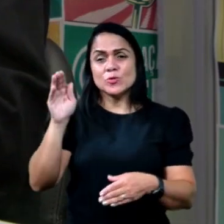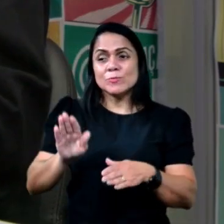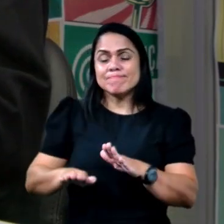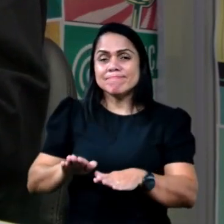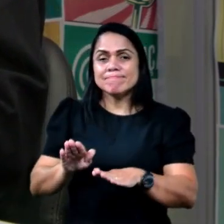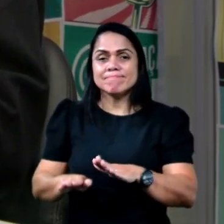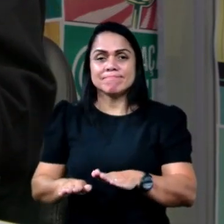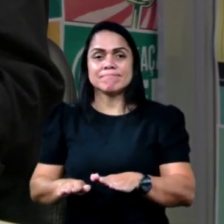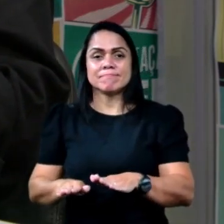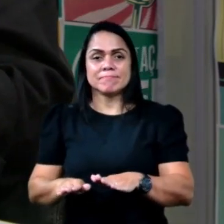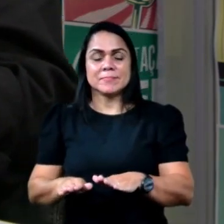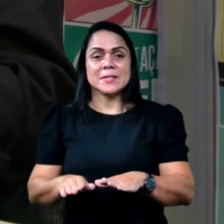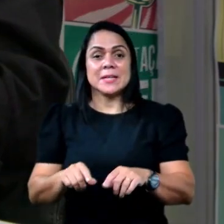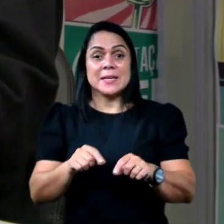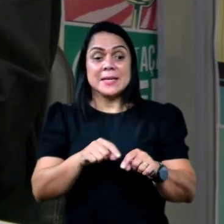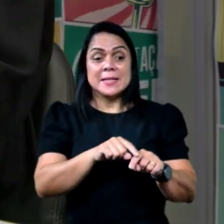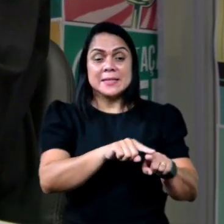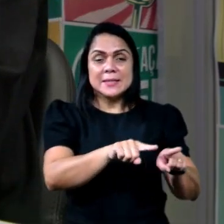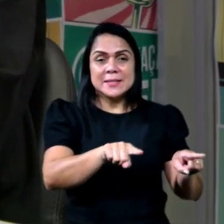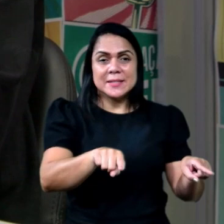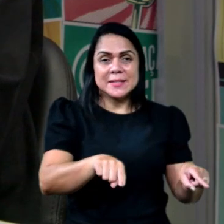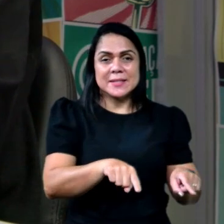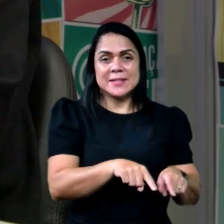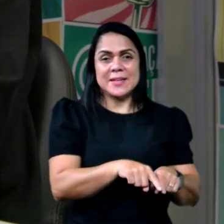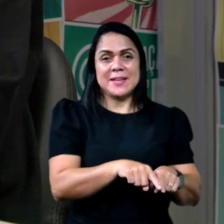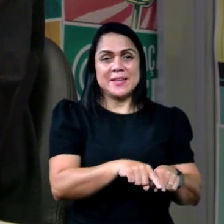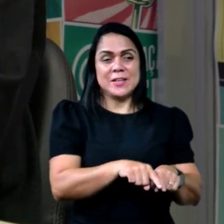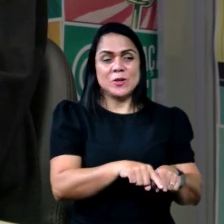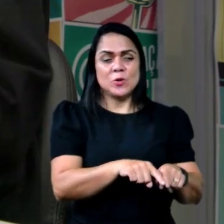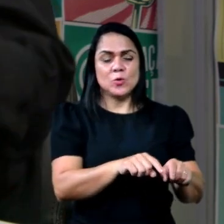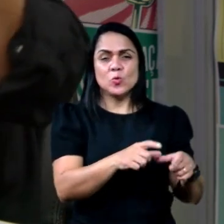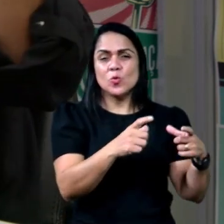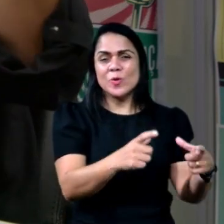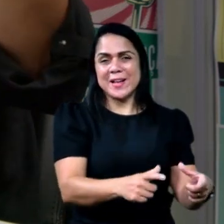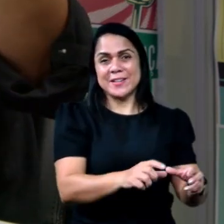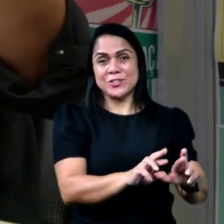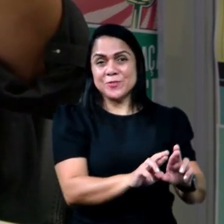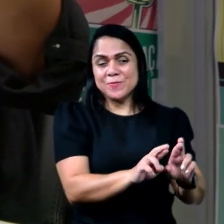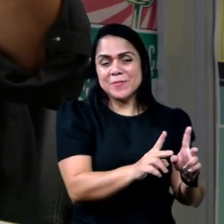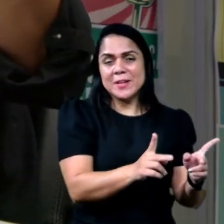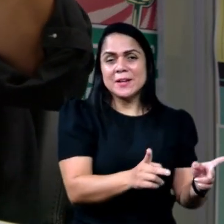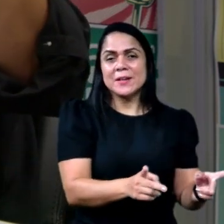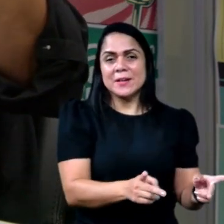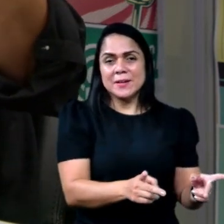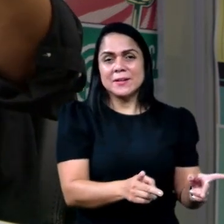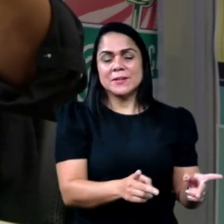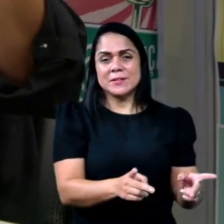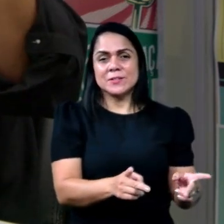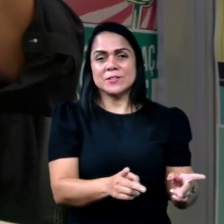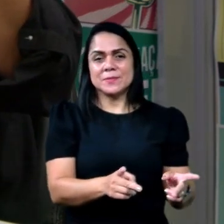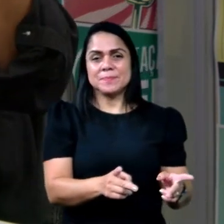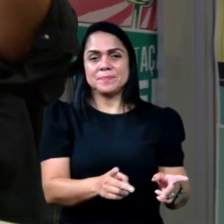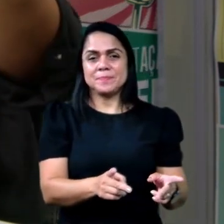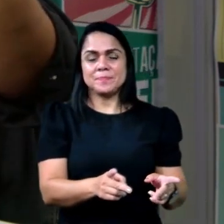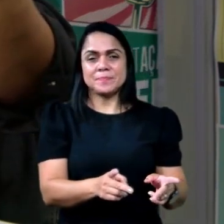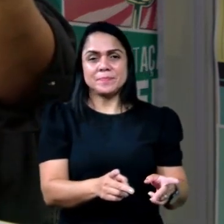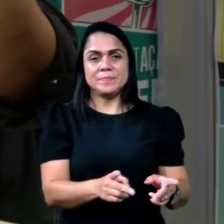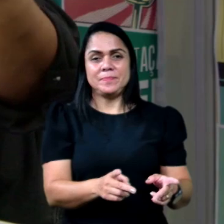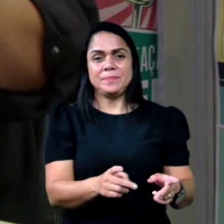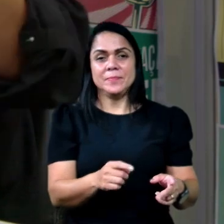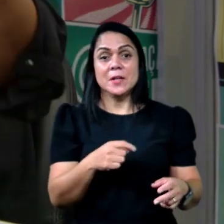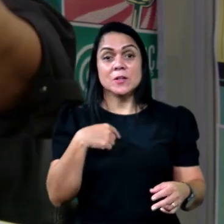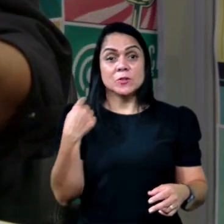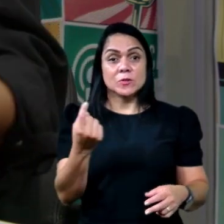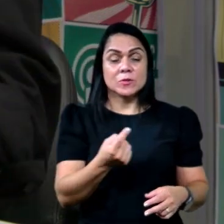cozinhas solidárias em cima de palafita, a gente tem cozinha solidária no que era, né? Porque agora já voltamos a ser a segunda maior favela